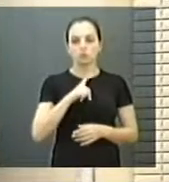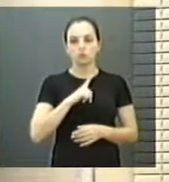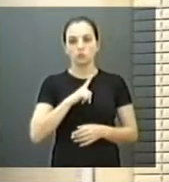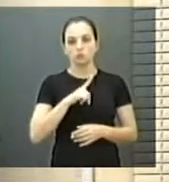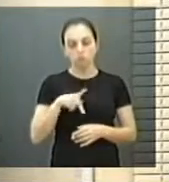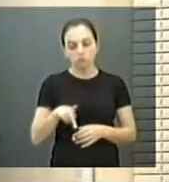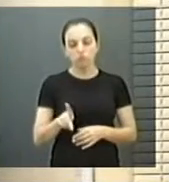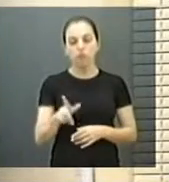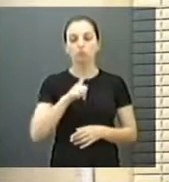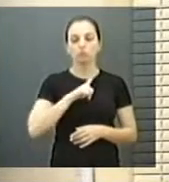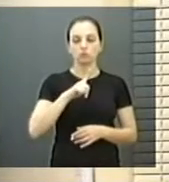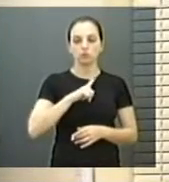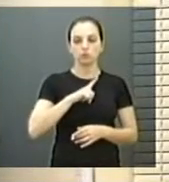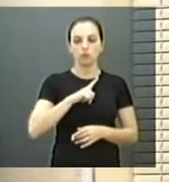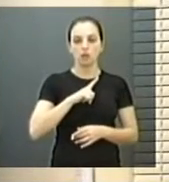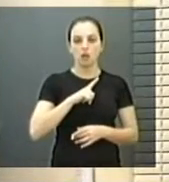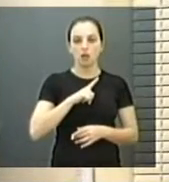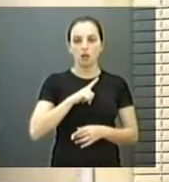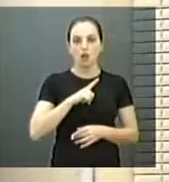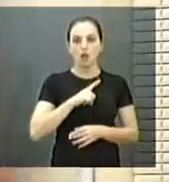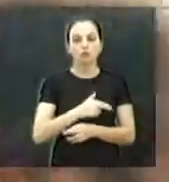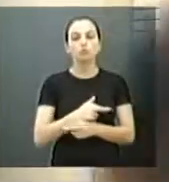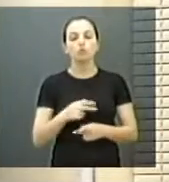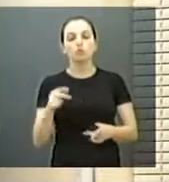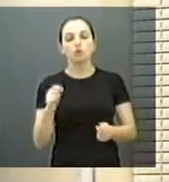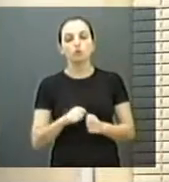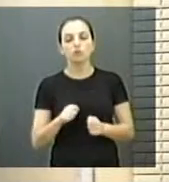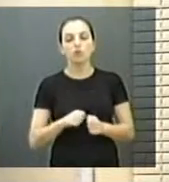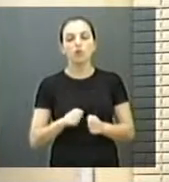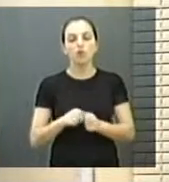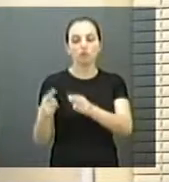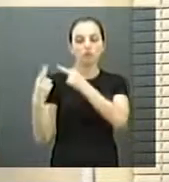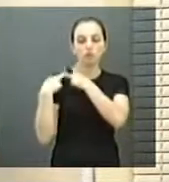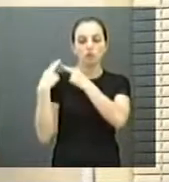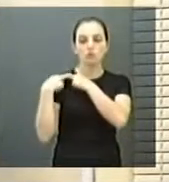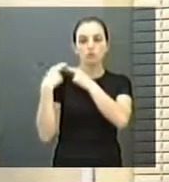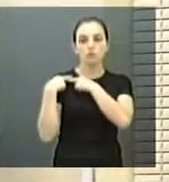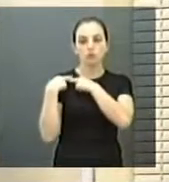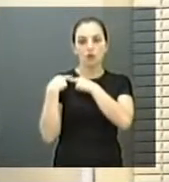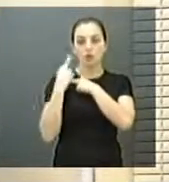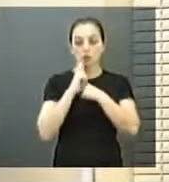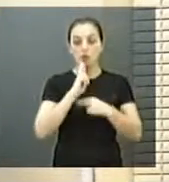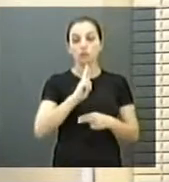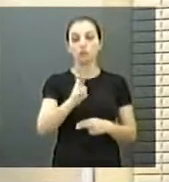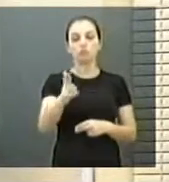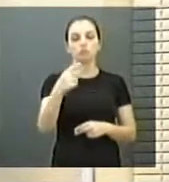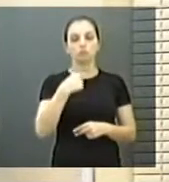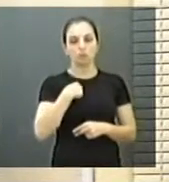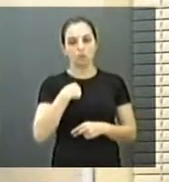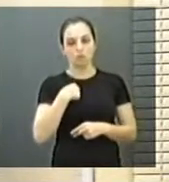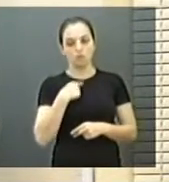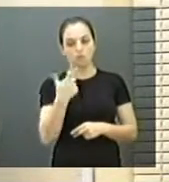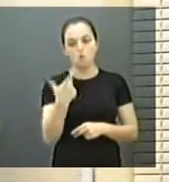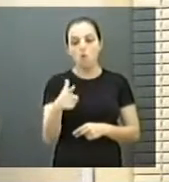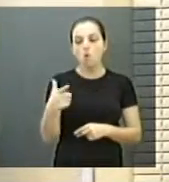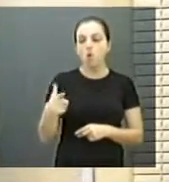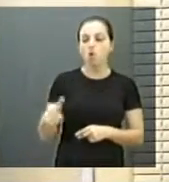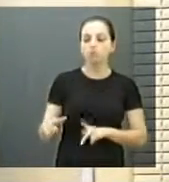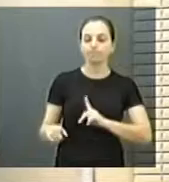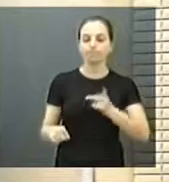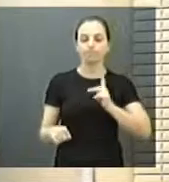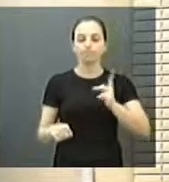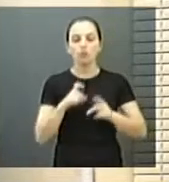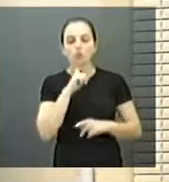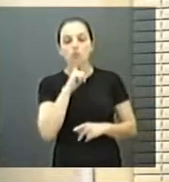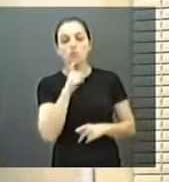ter. As minhas ações, eu sou responsável e respondo eu, não os outros. Ninguém vai colocar